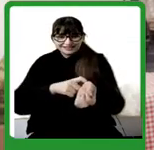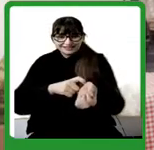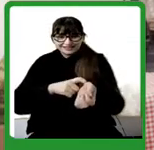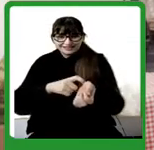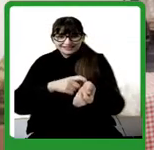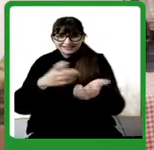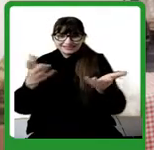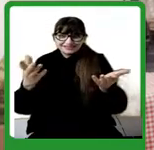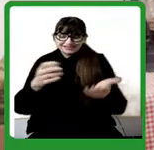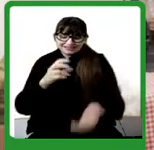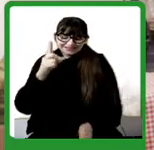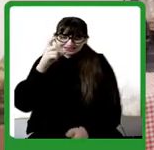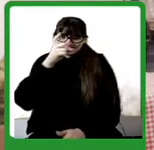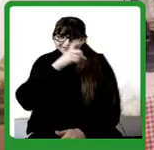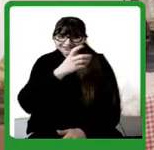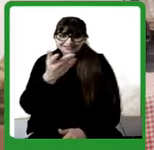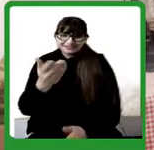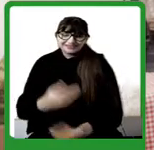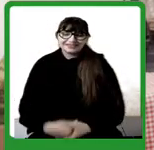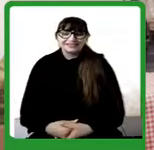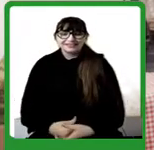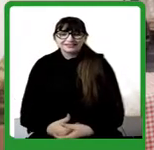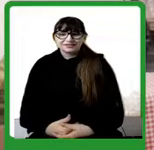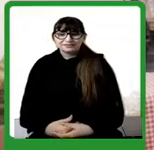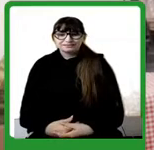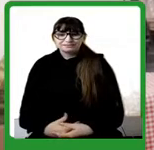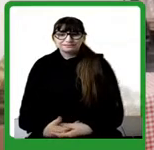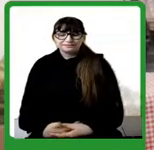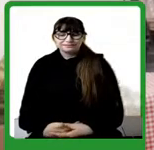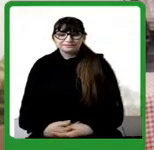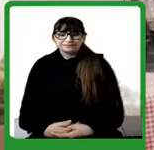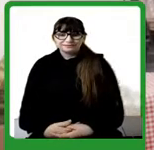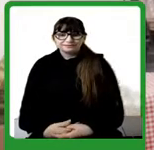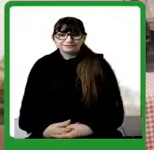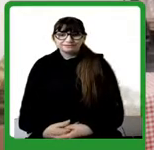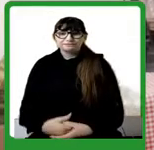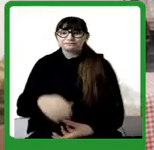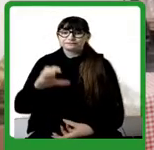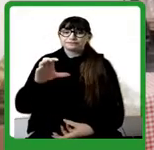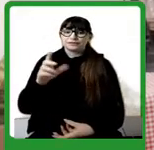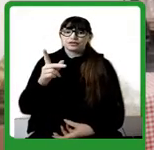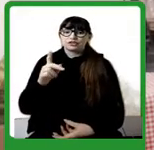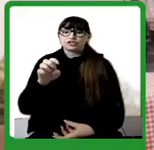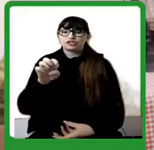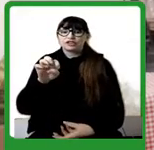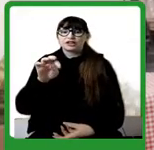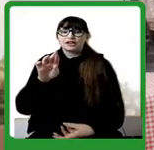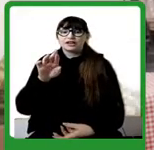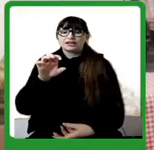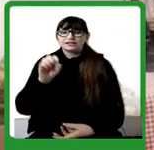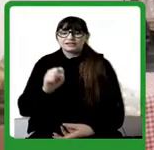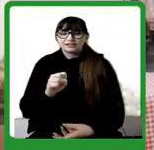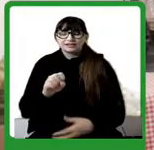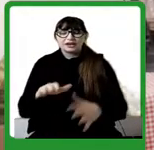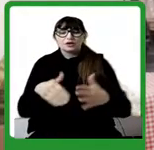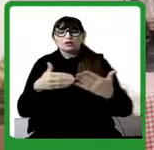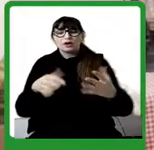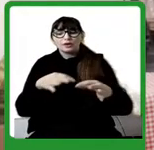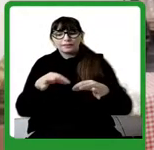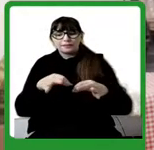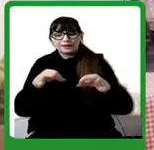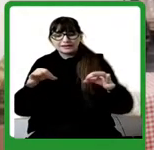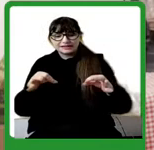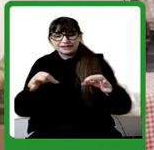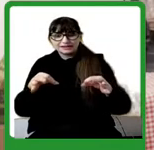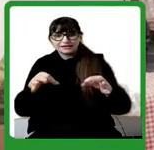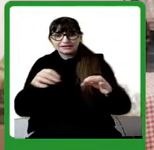mata. Tem mais pergunta pra nós? Vamos lá. Tem. Charles Wickert. Qual o presente que o Colono dá pra namorada? E qual